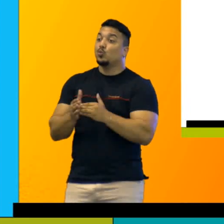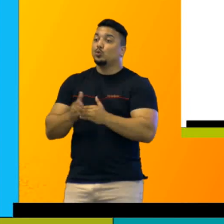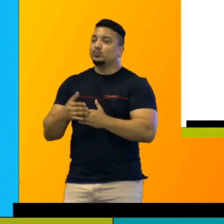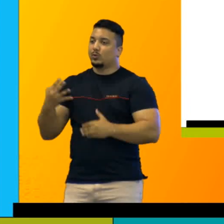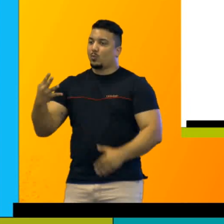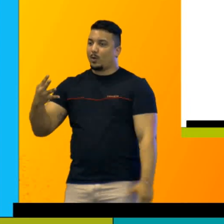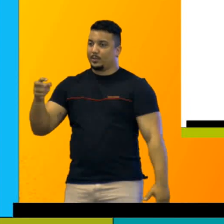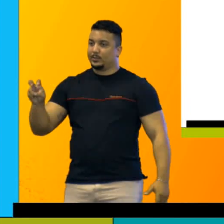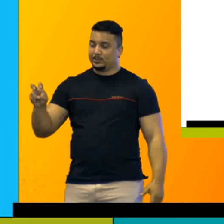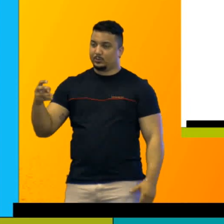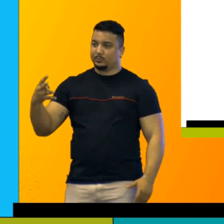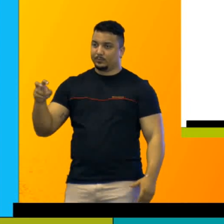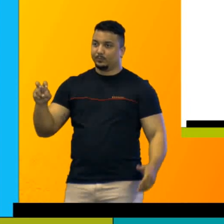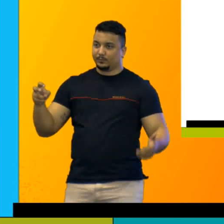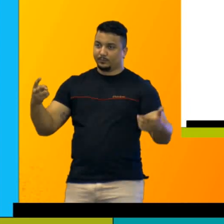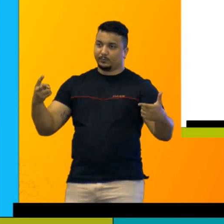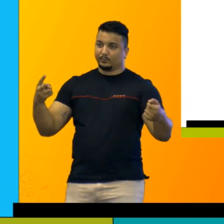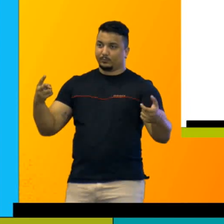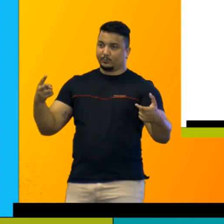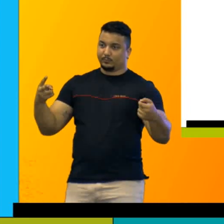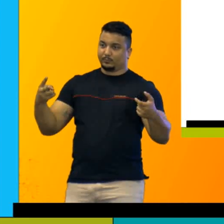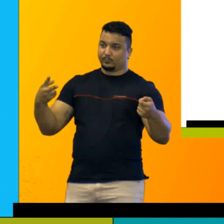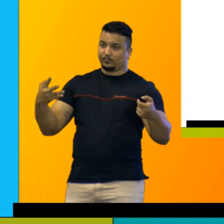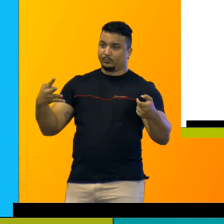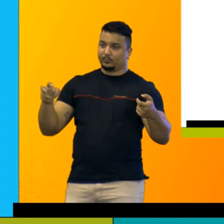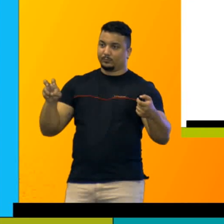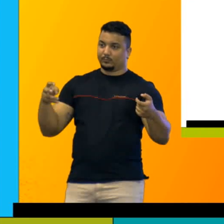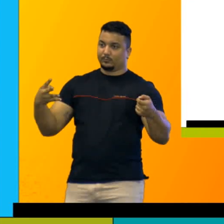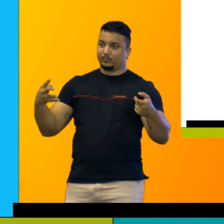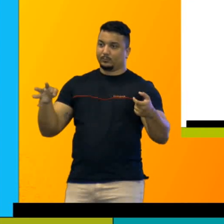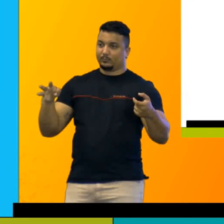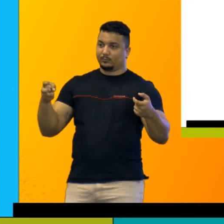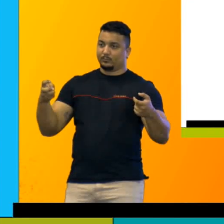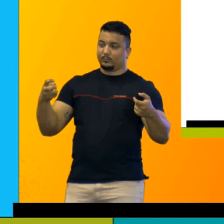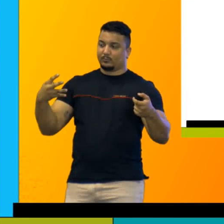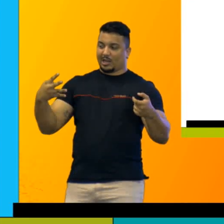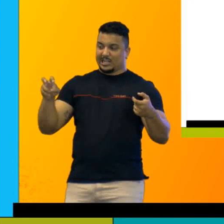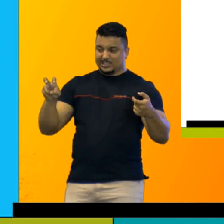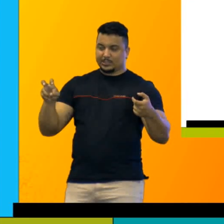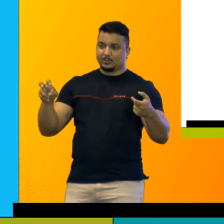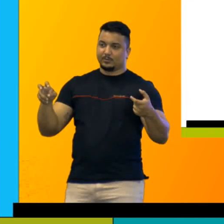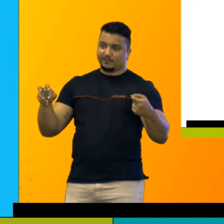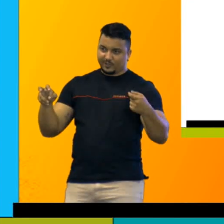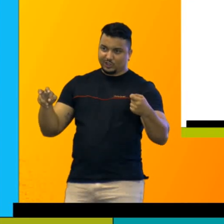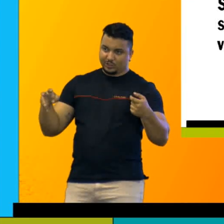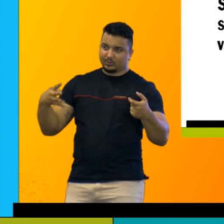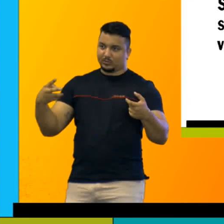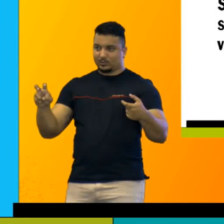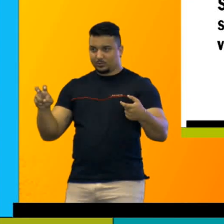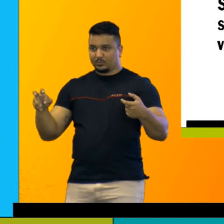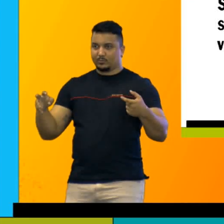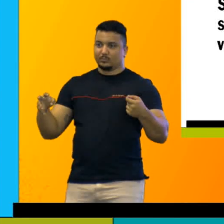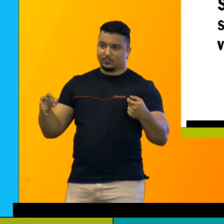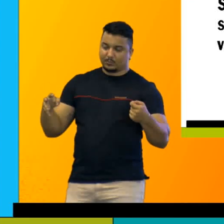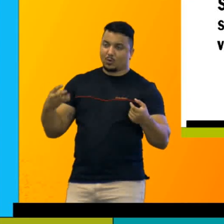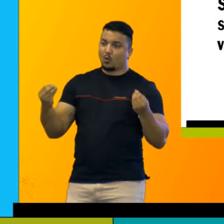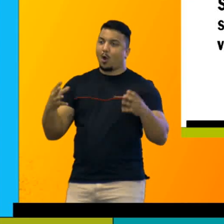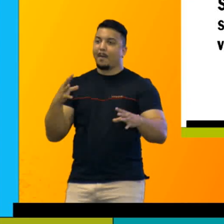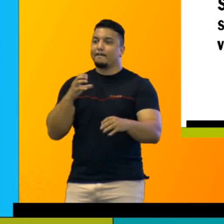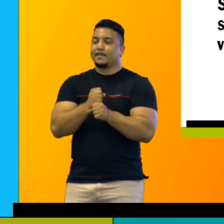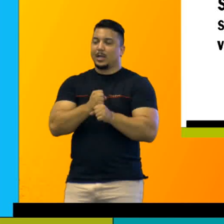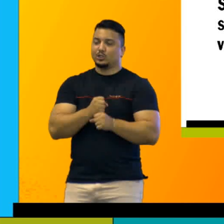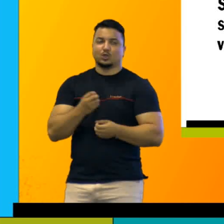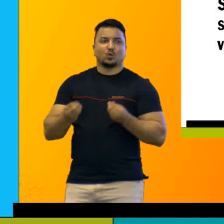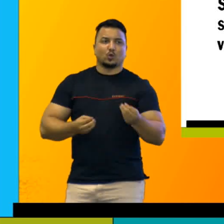última semana? 45. O preço que ele vendeu foi a média dessas duas. Como é que faz a